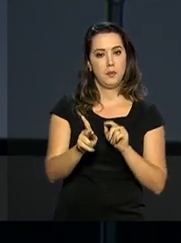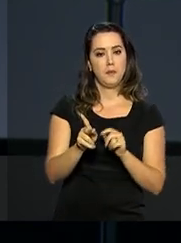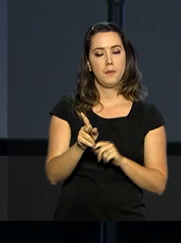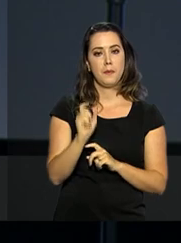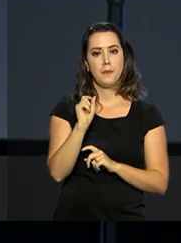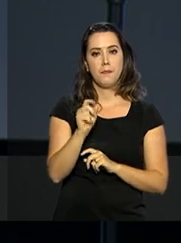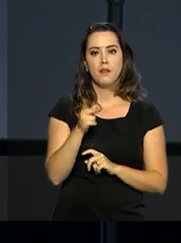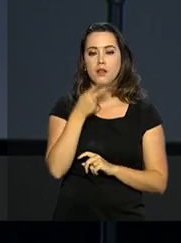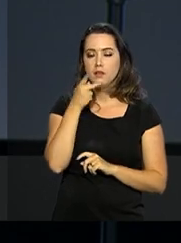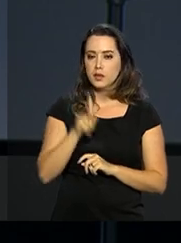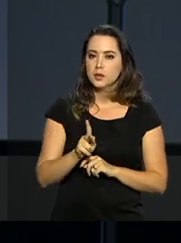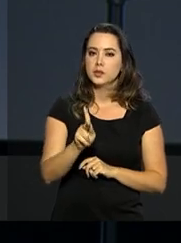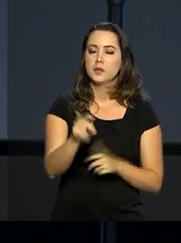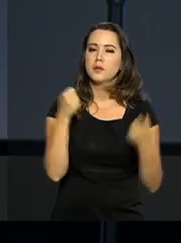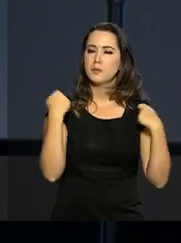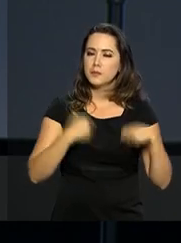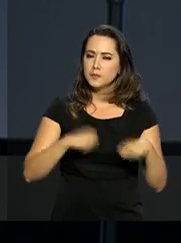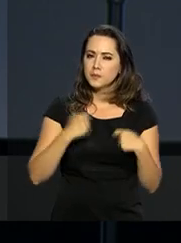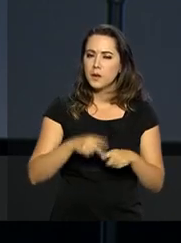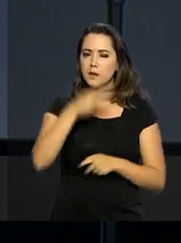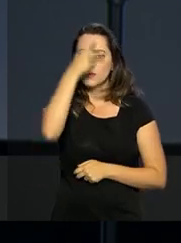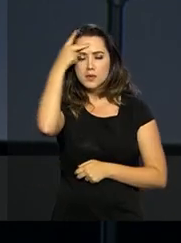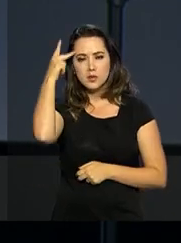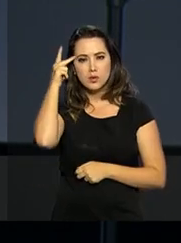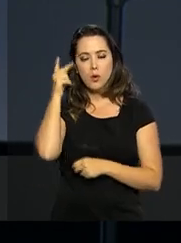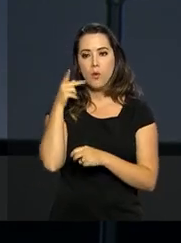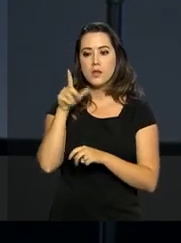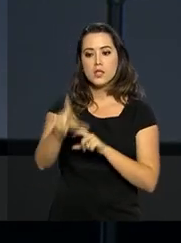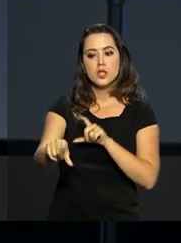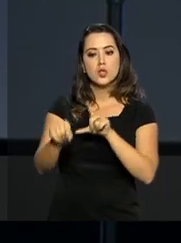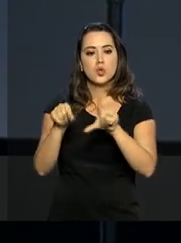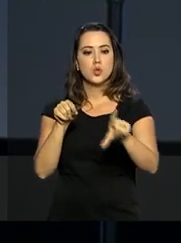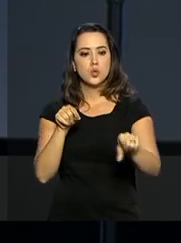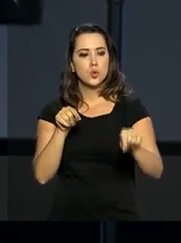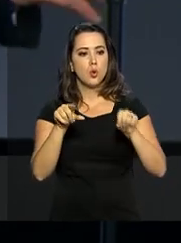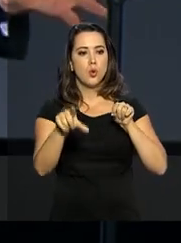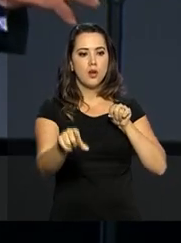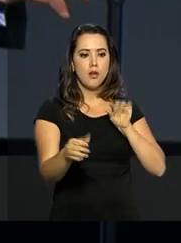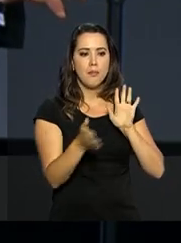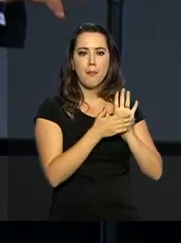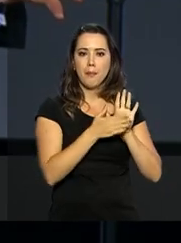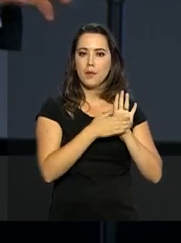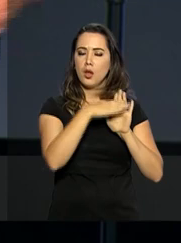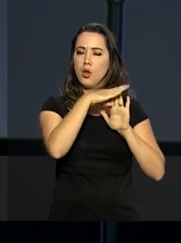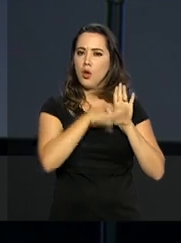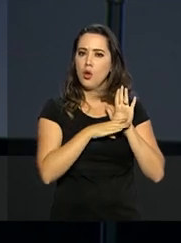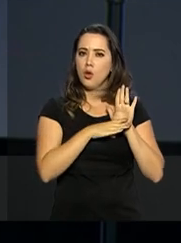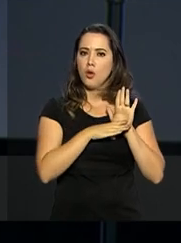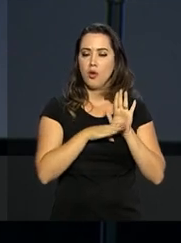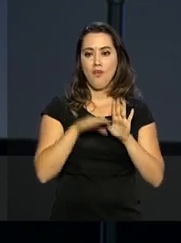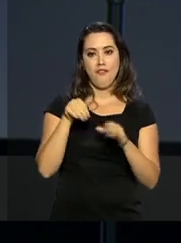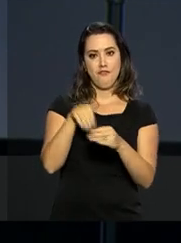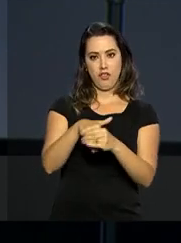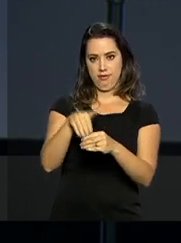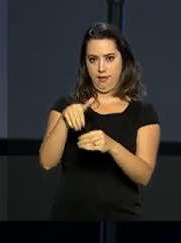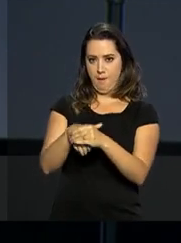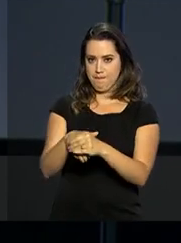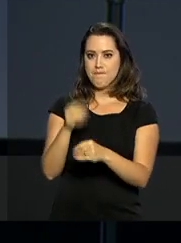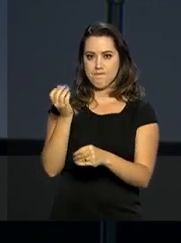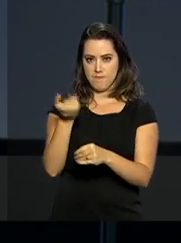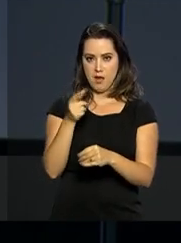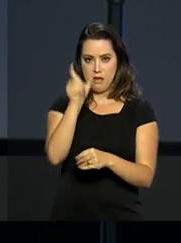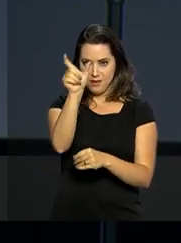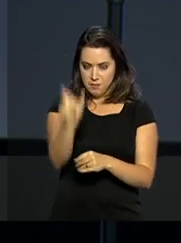não é? Eu sempre recomendo que quando as pessoas vão escolher a quem dar uma procuração, porque o voto é uma procuração que se dá a